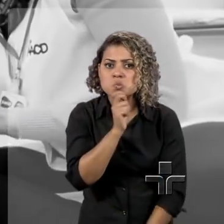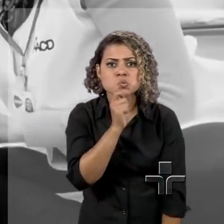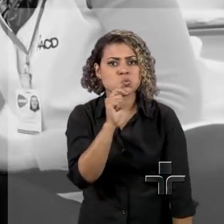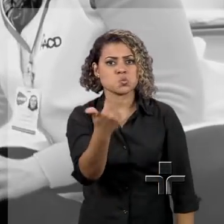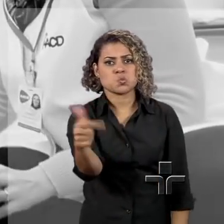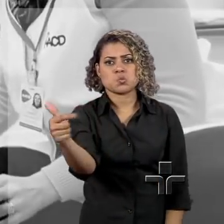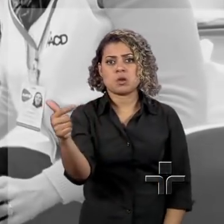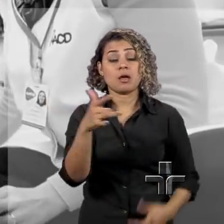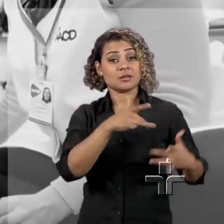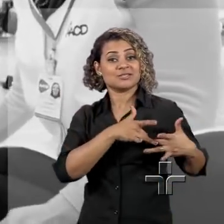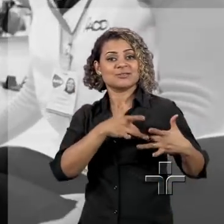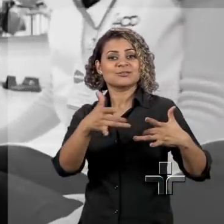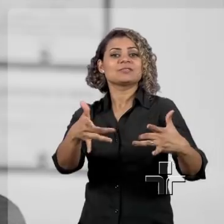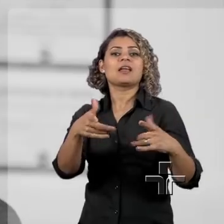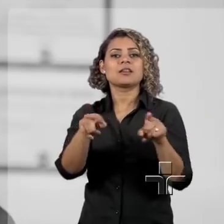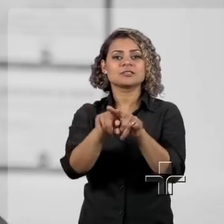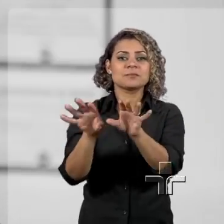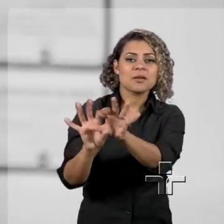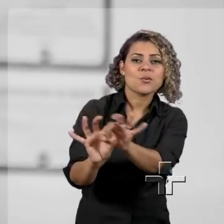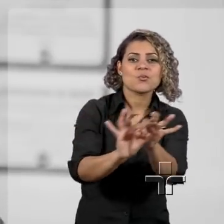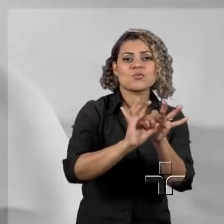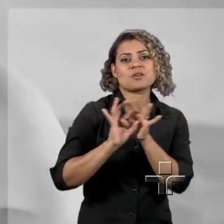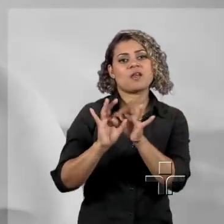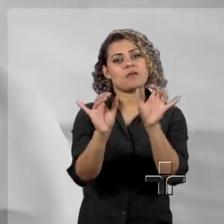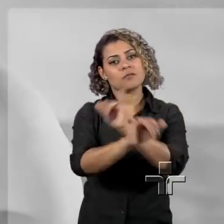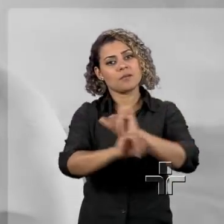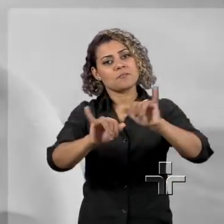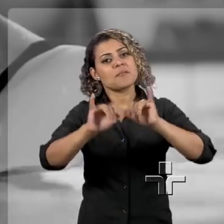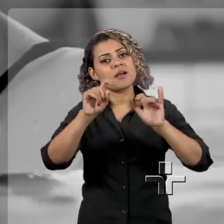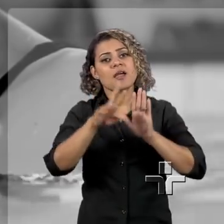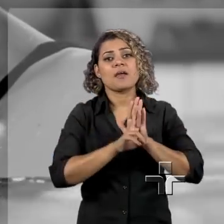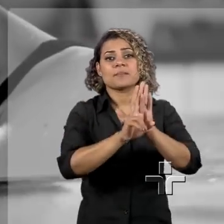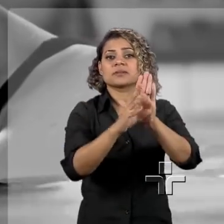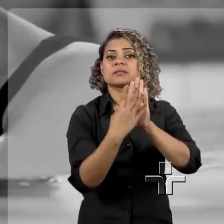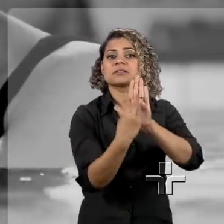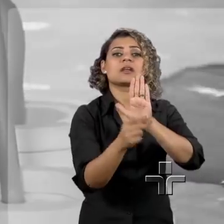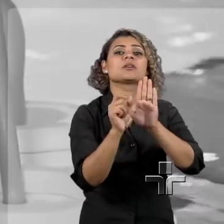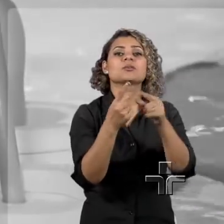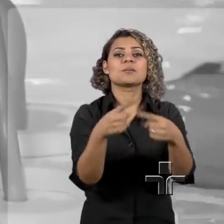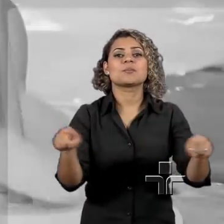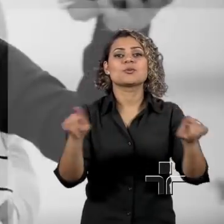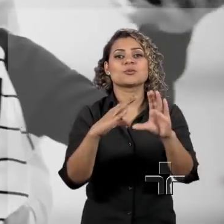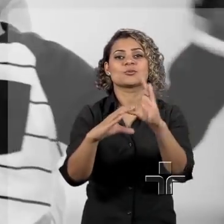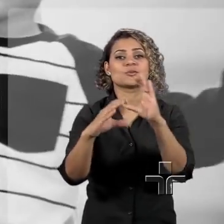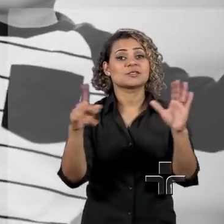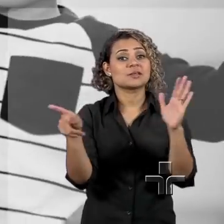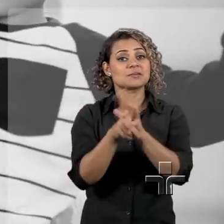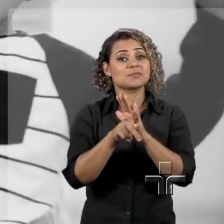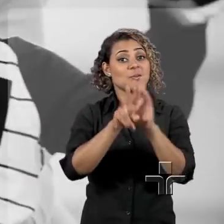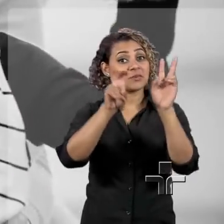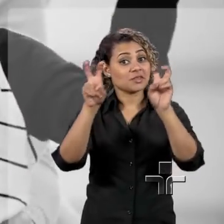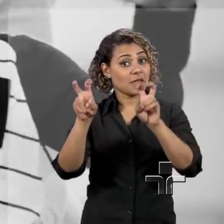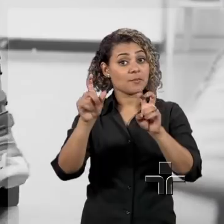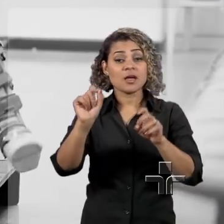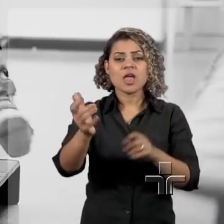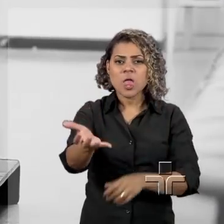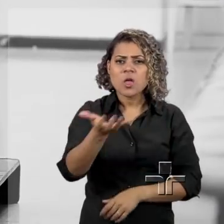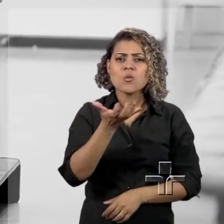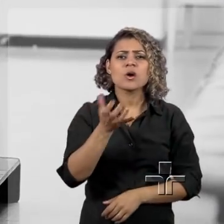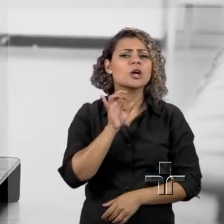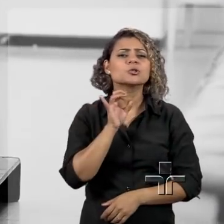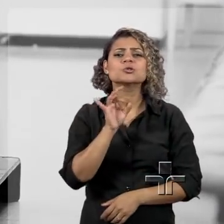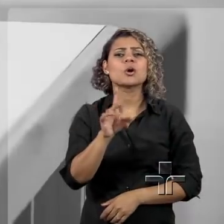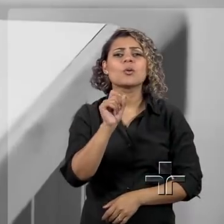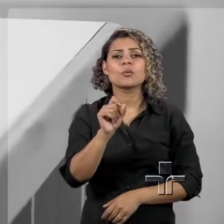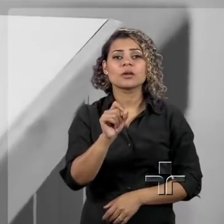A solidariedade e a união da campanha também são representadas na música tema desta edição. Eu quero apenas na